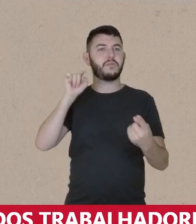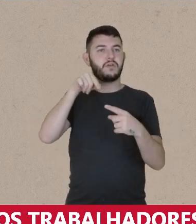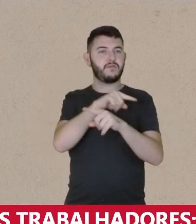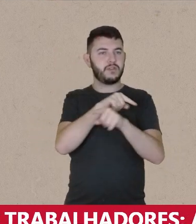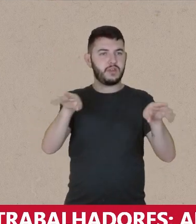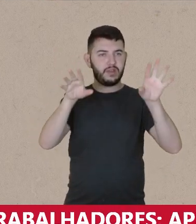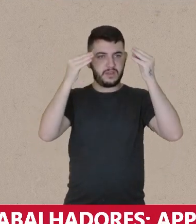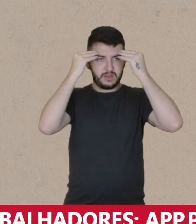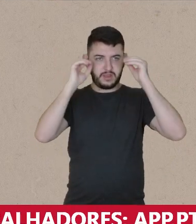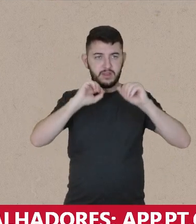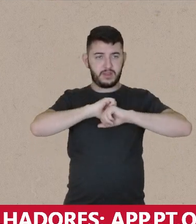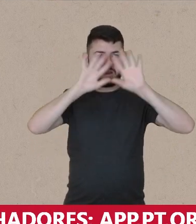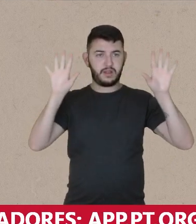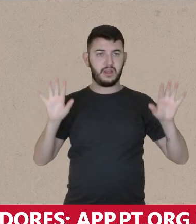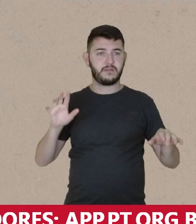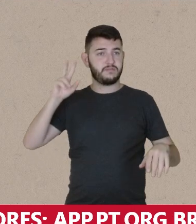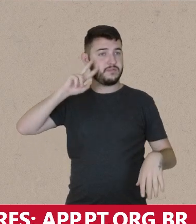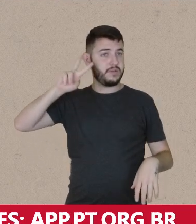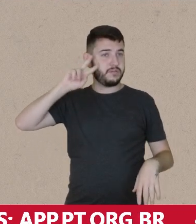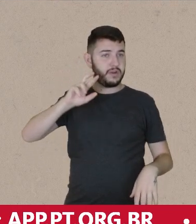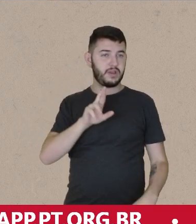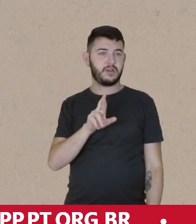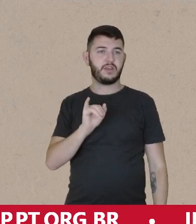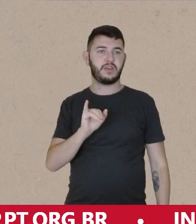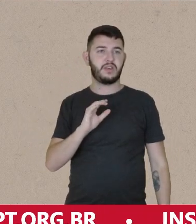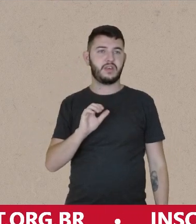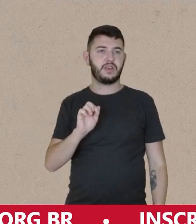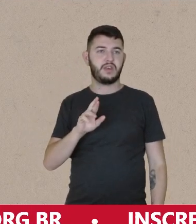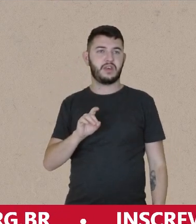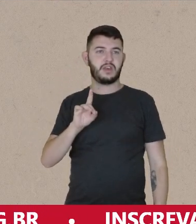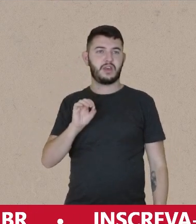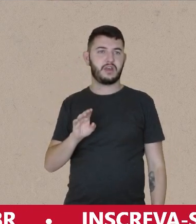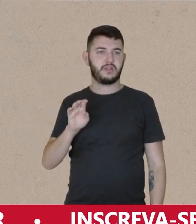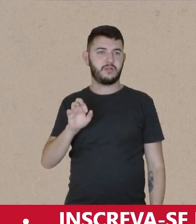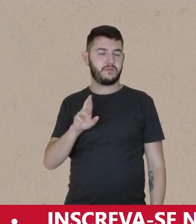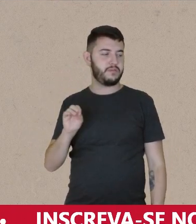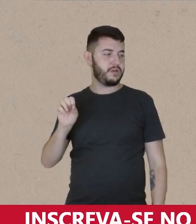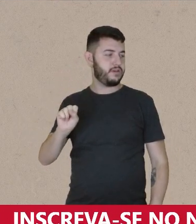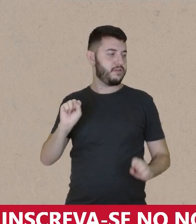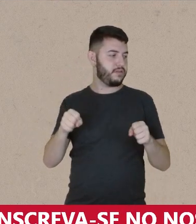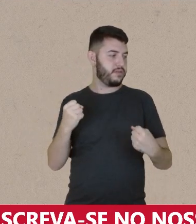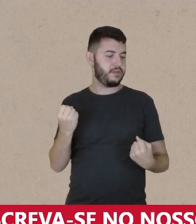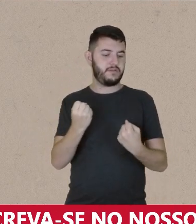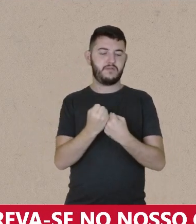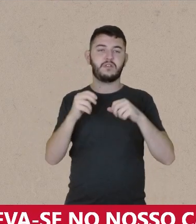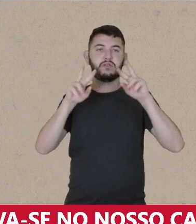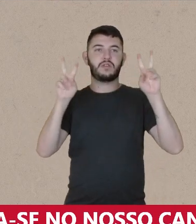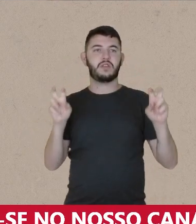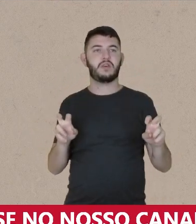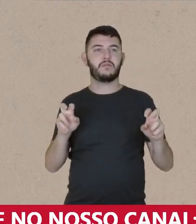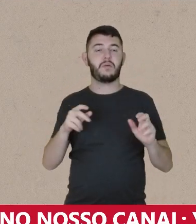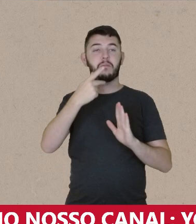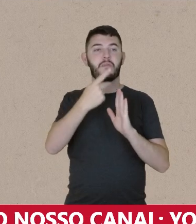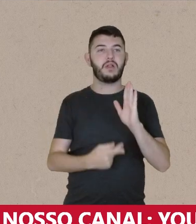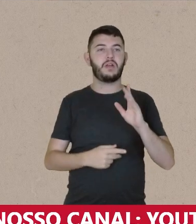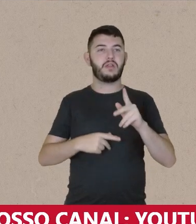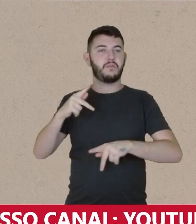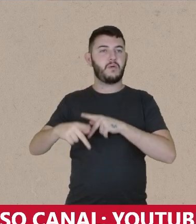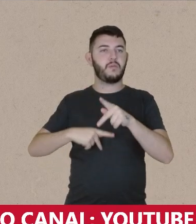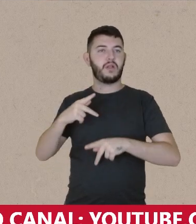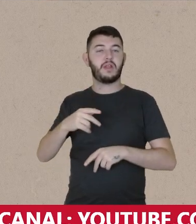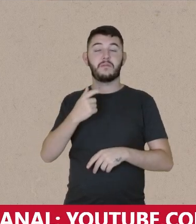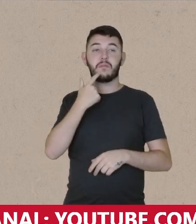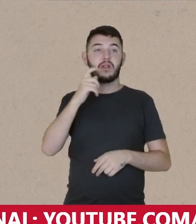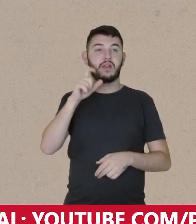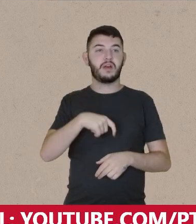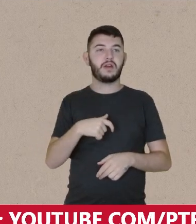conexão, lembrar que o Ricardo Barros defendia na sua gestão a tese dos planos populares ou planos acessíveis,